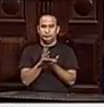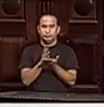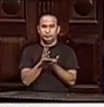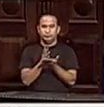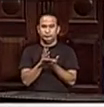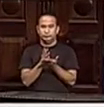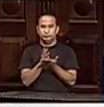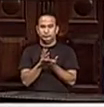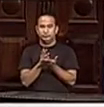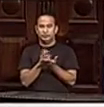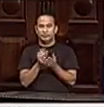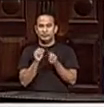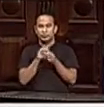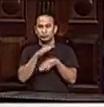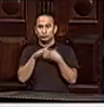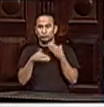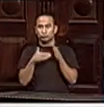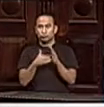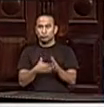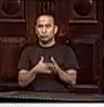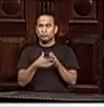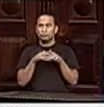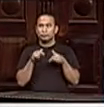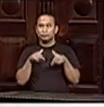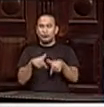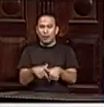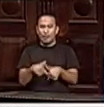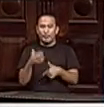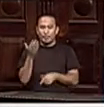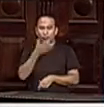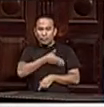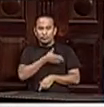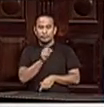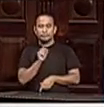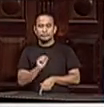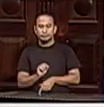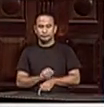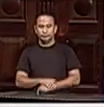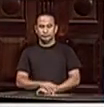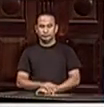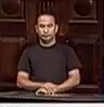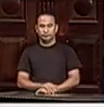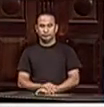E conecta tudo isso fazendo uma prova de